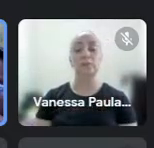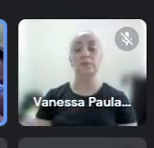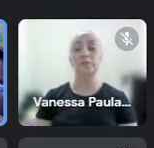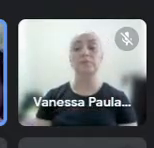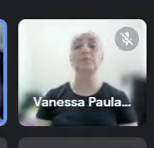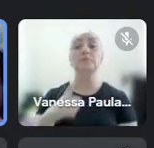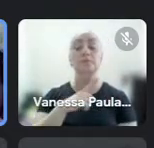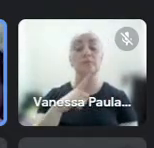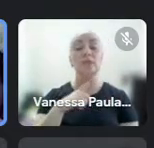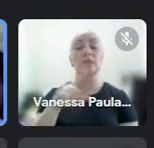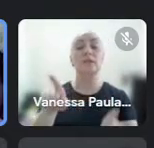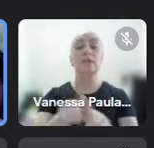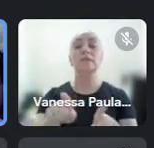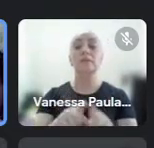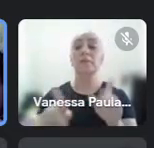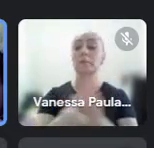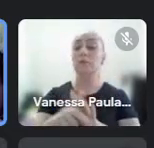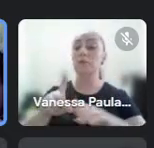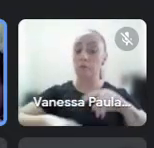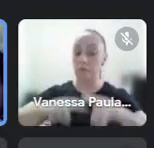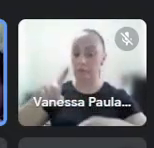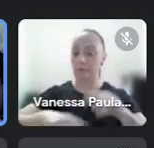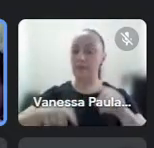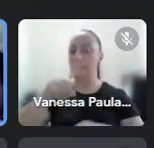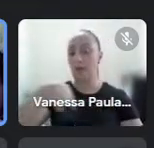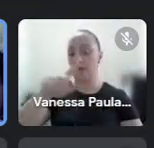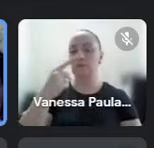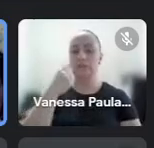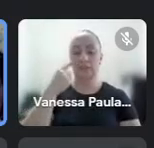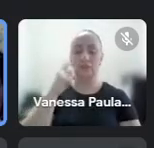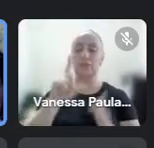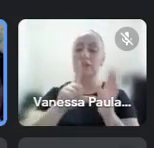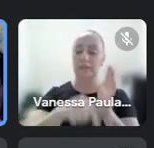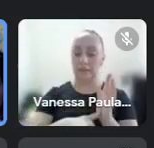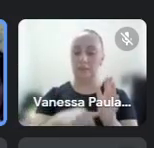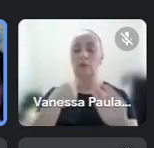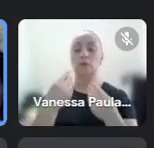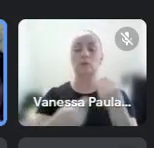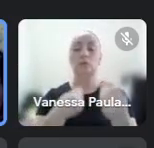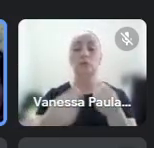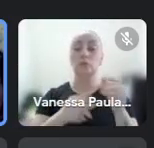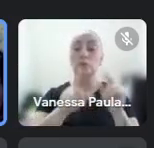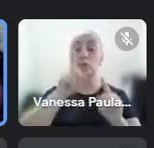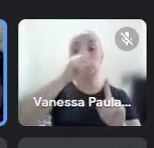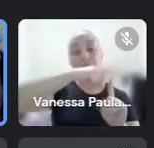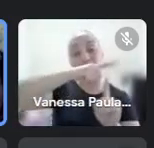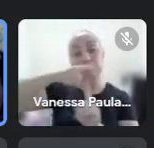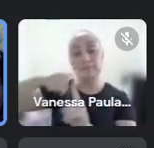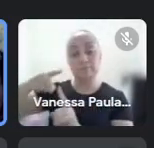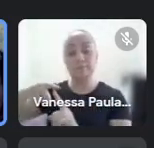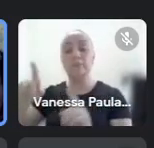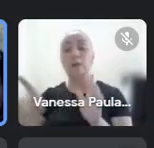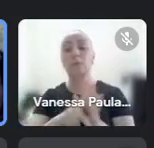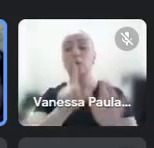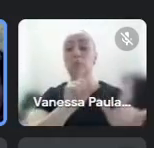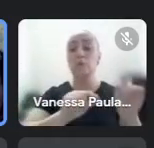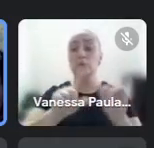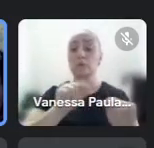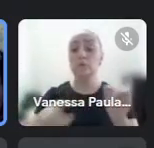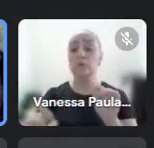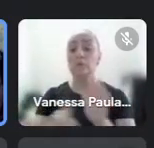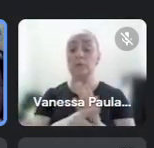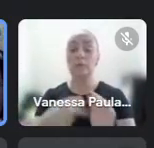Temos também o material que vocês vão ver em seguida, de diferentes espécies coletadas em